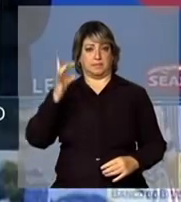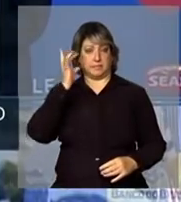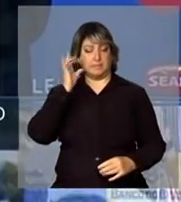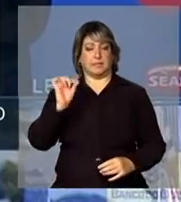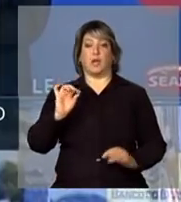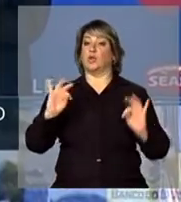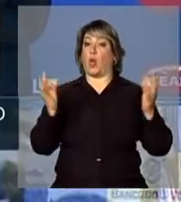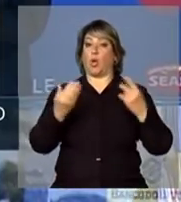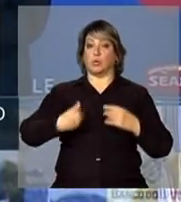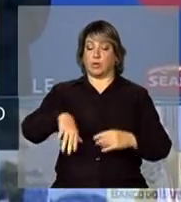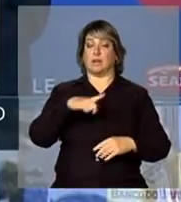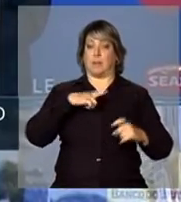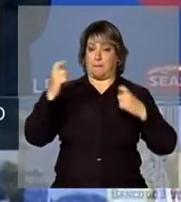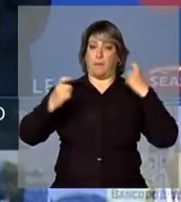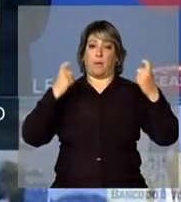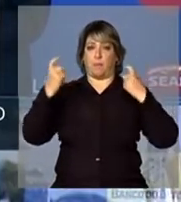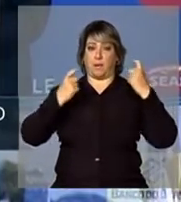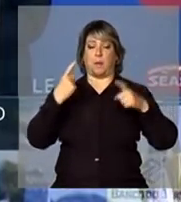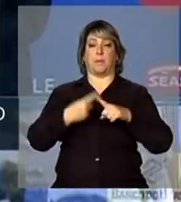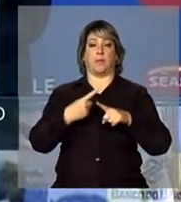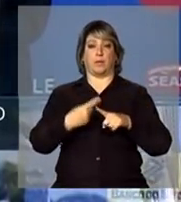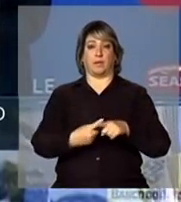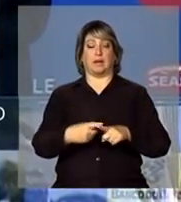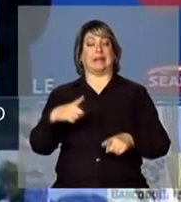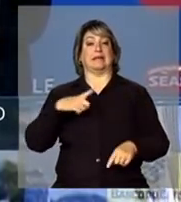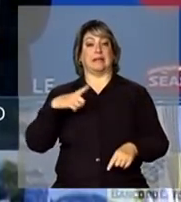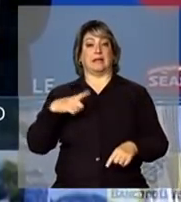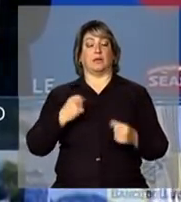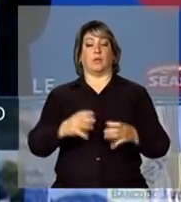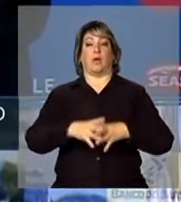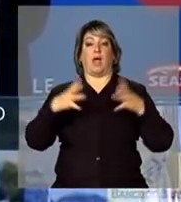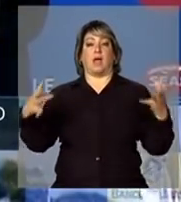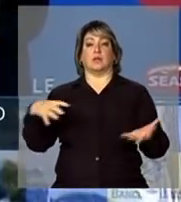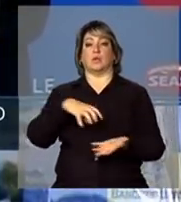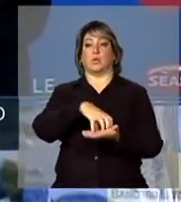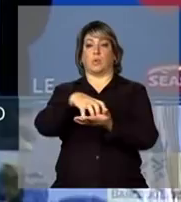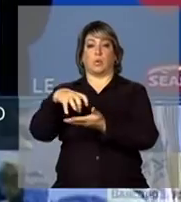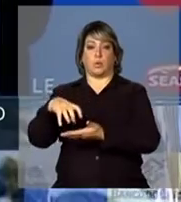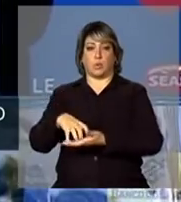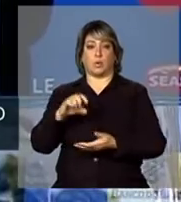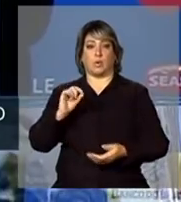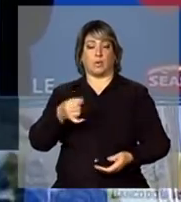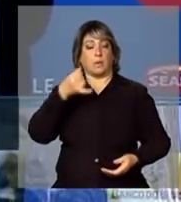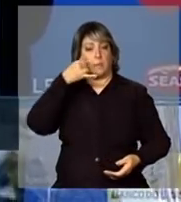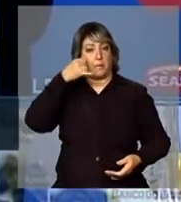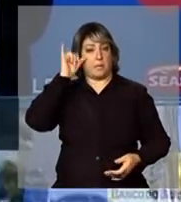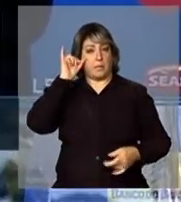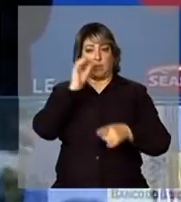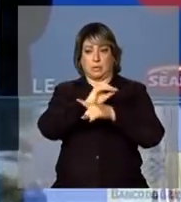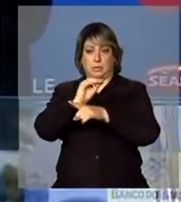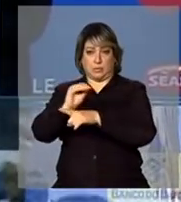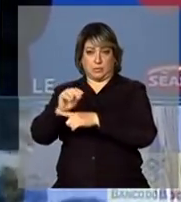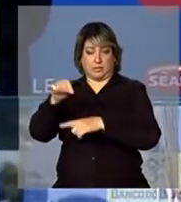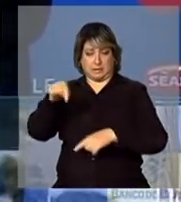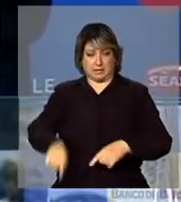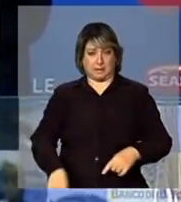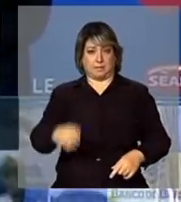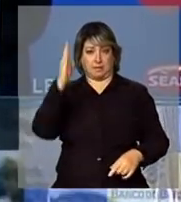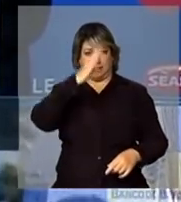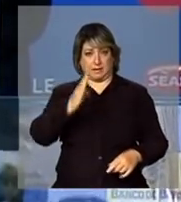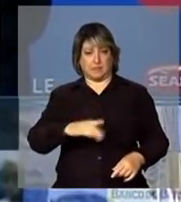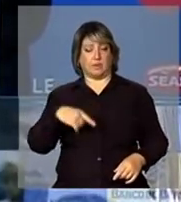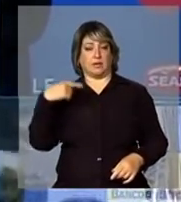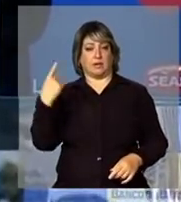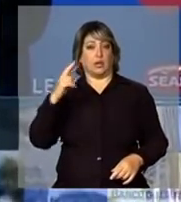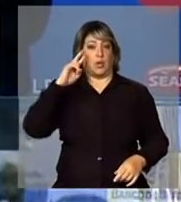nós estamos preocupados que tem um grande grupo de produtores aqui no Brasil que não foi